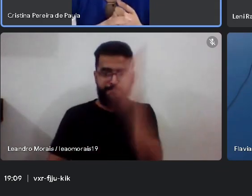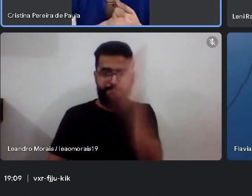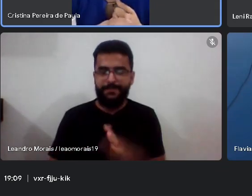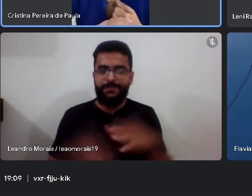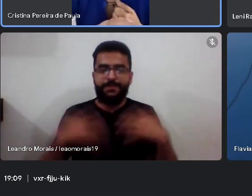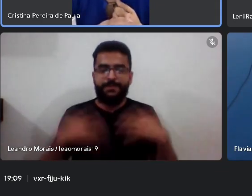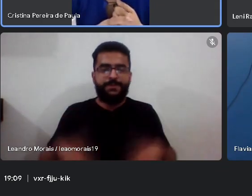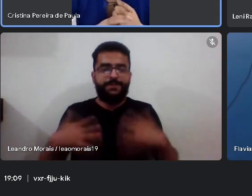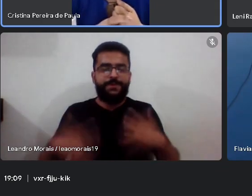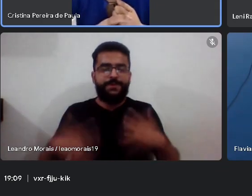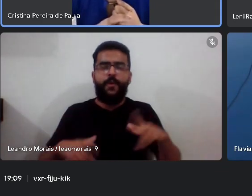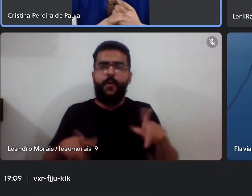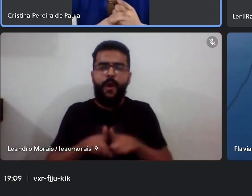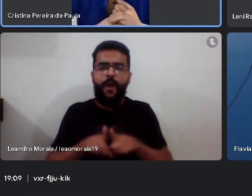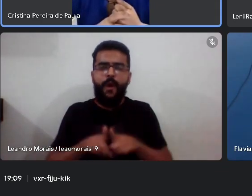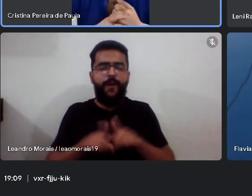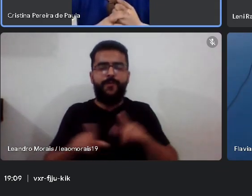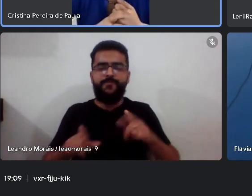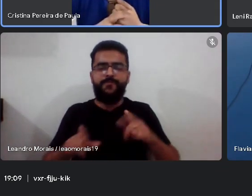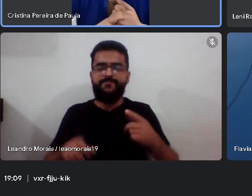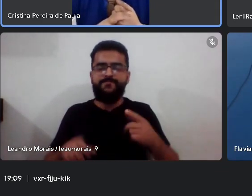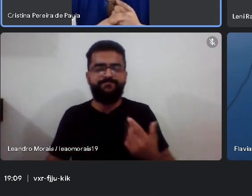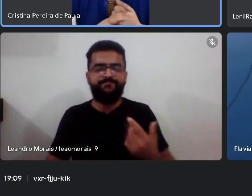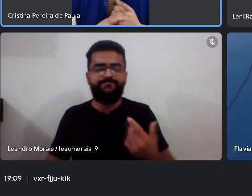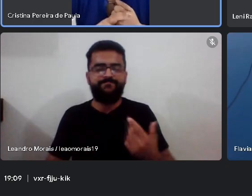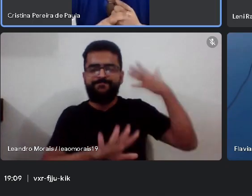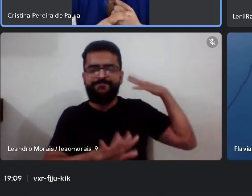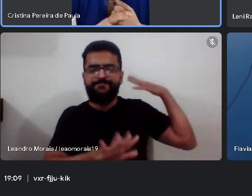favorece a comunicação entre surdos e ouvintes.